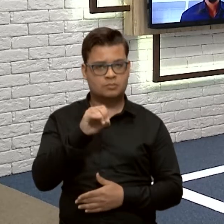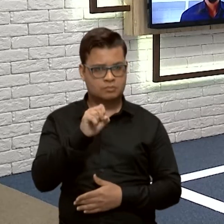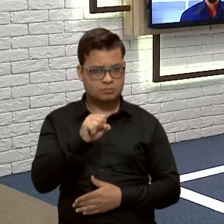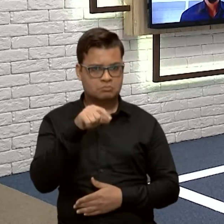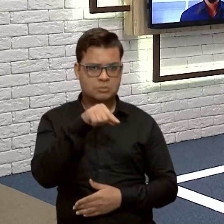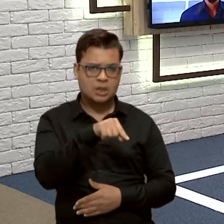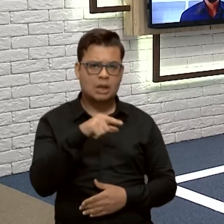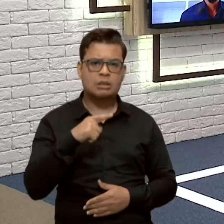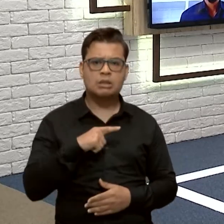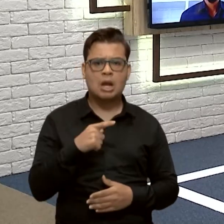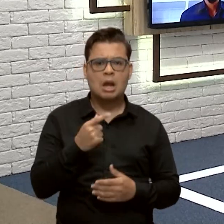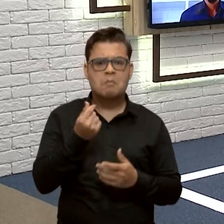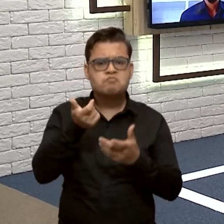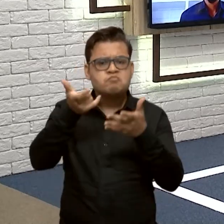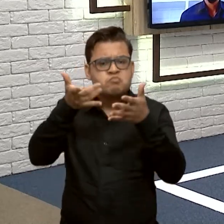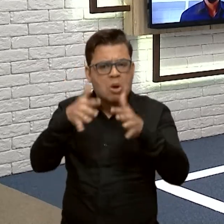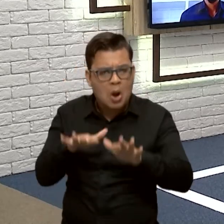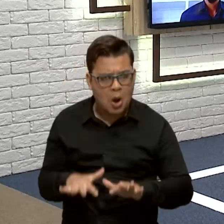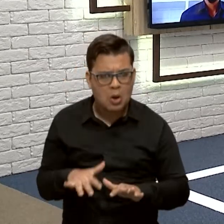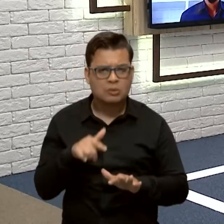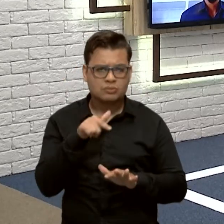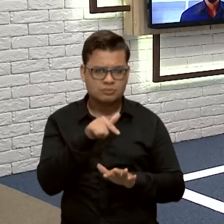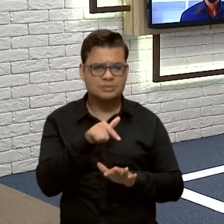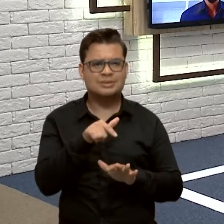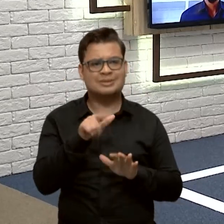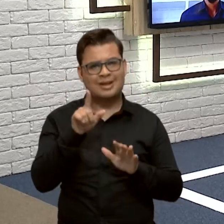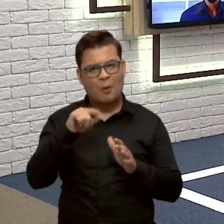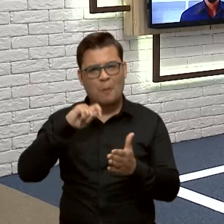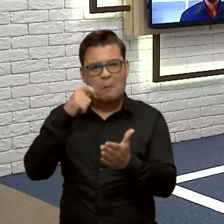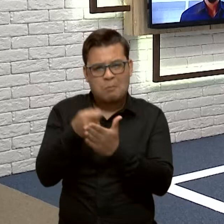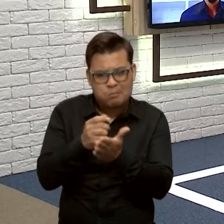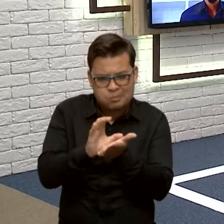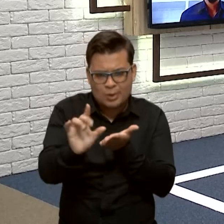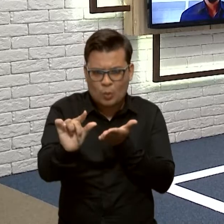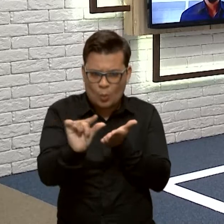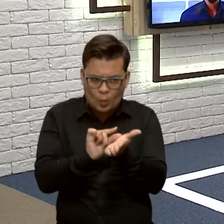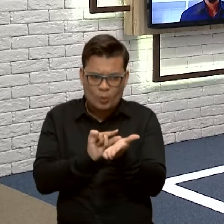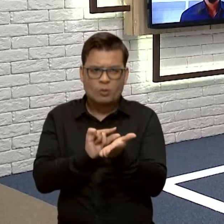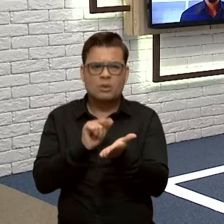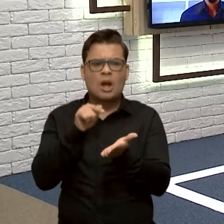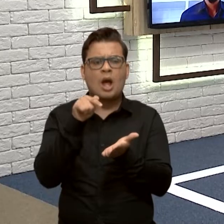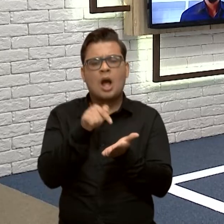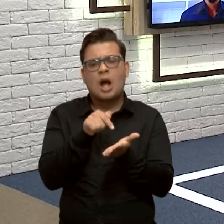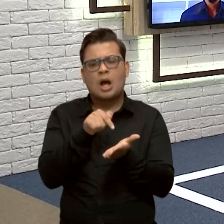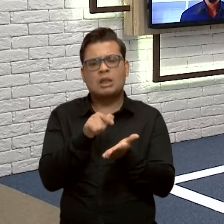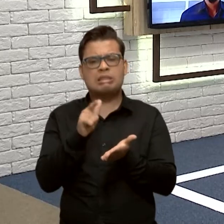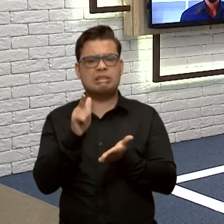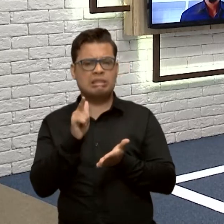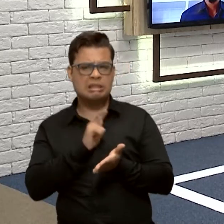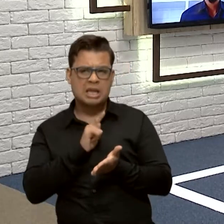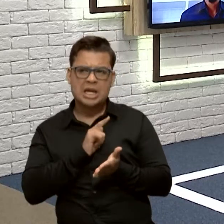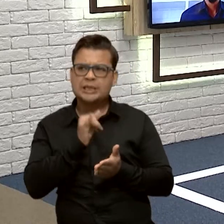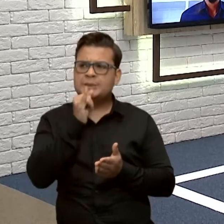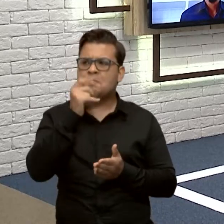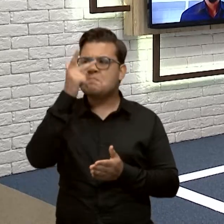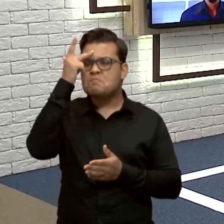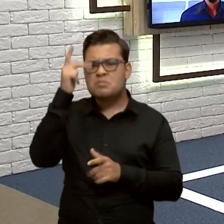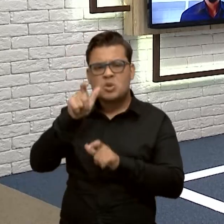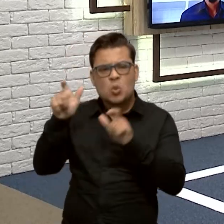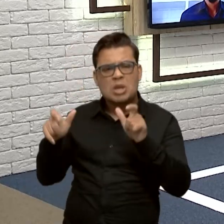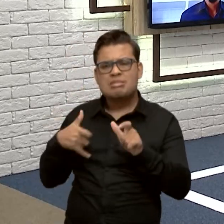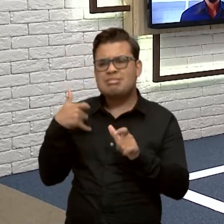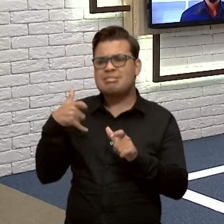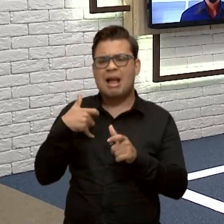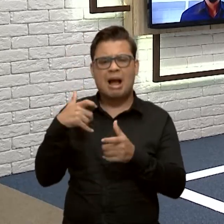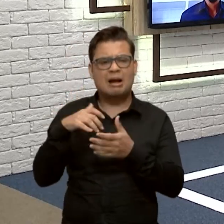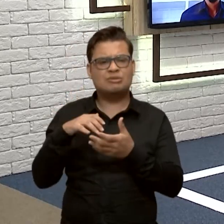de promoção, de iniciativa promocional, né, o cashback, o senhor acha que ele ganha todo tipo de público, de várias